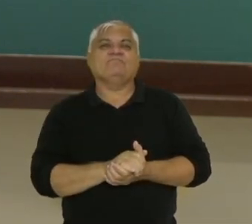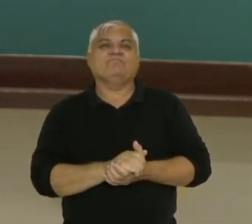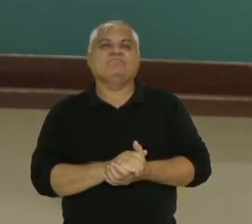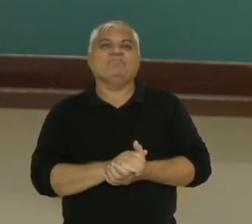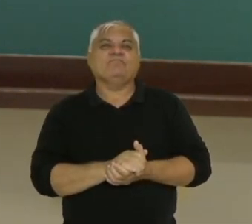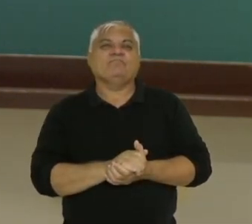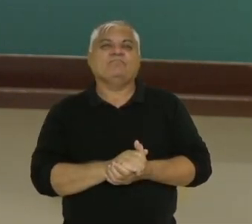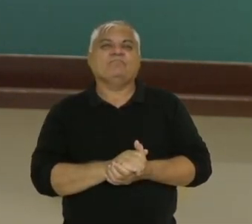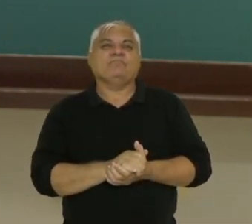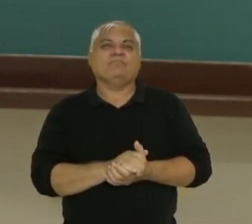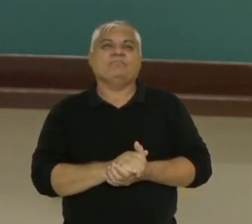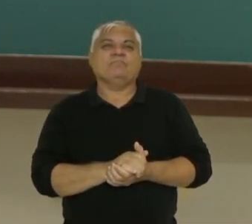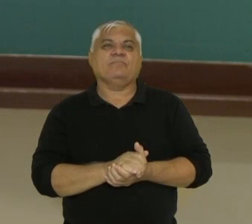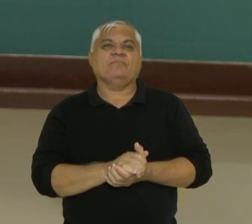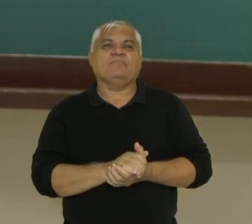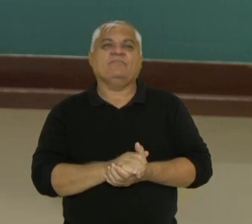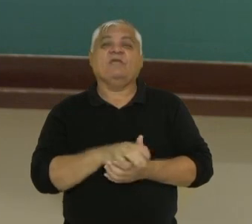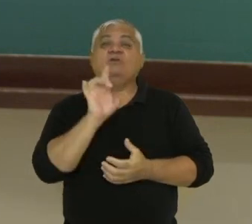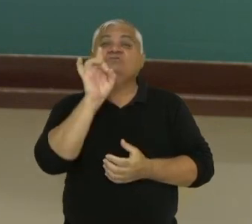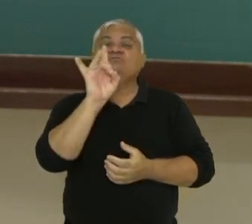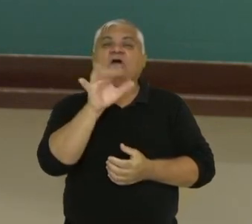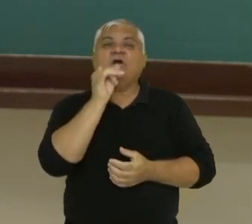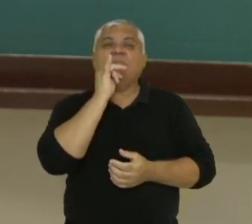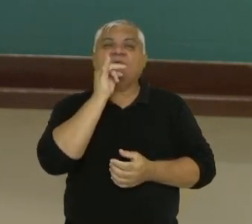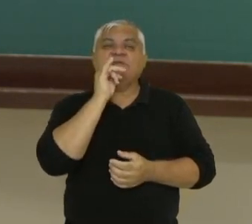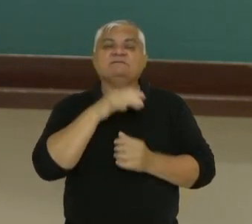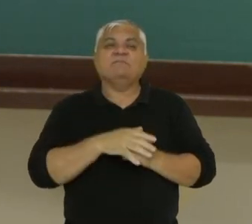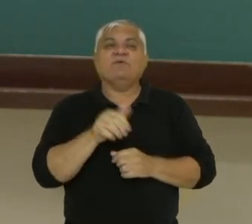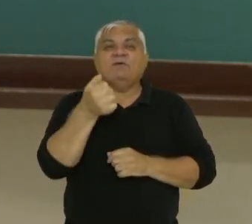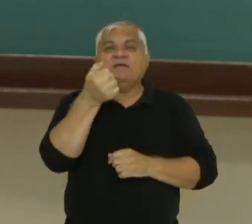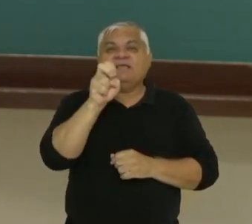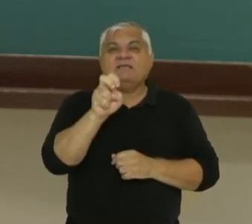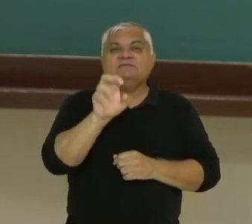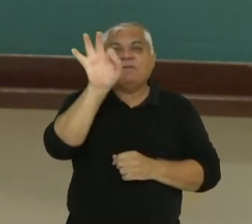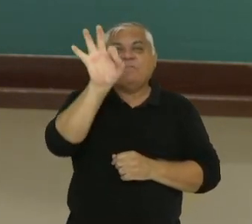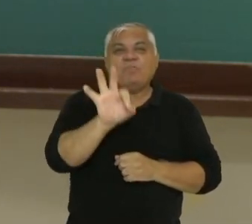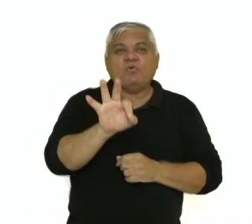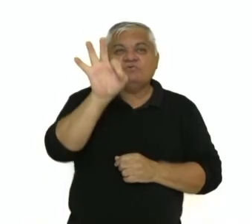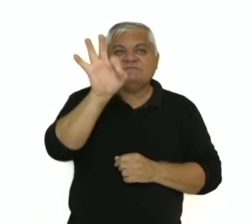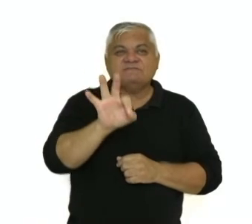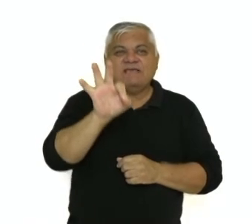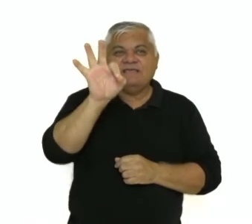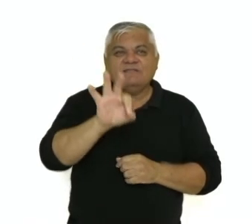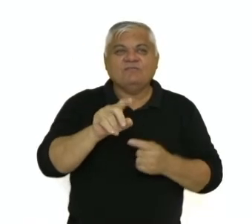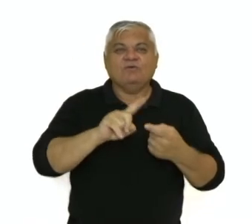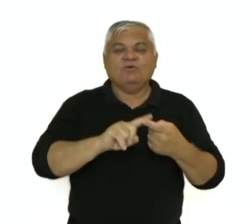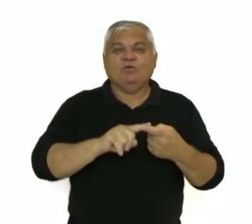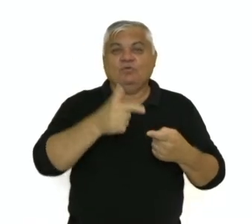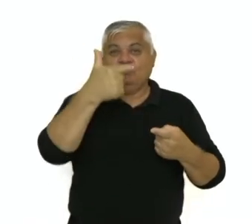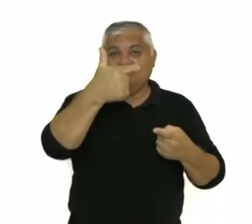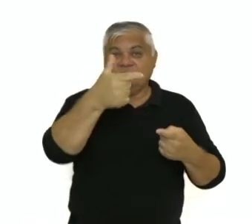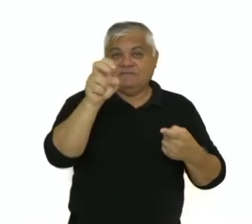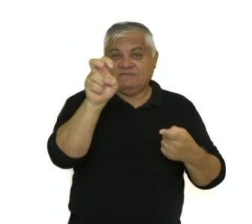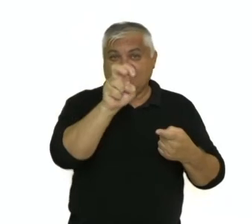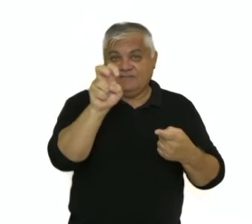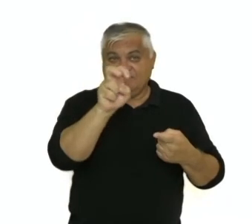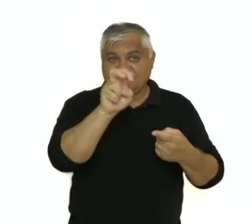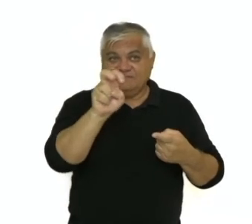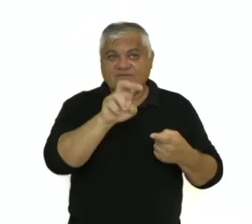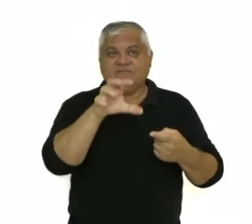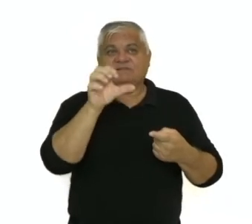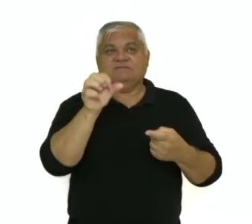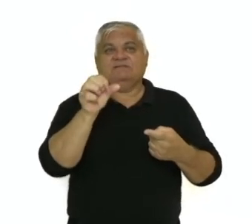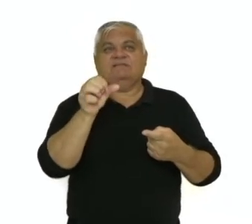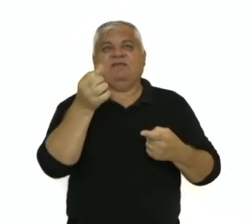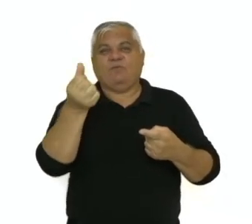fazer novamente, somente os 15% sobre a soma do primeiro rendimento mais